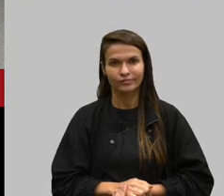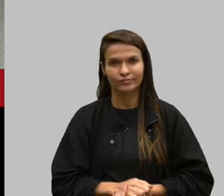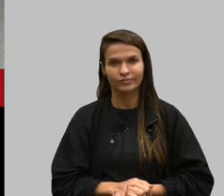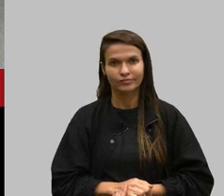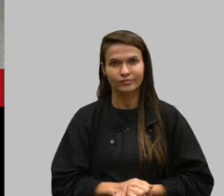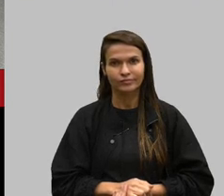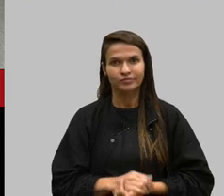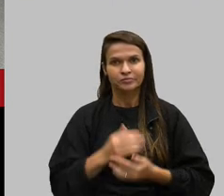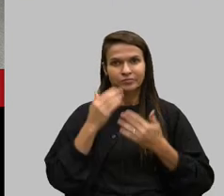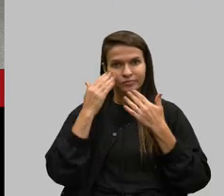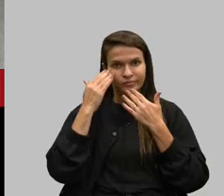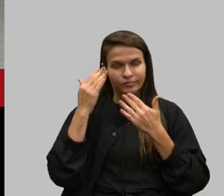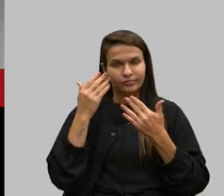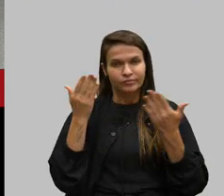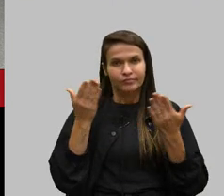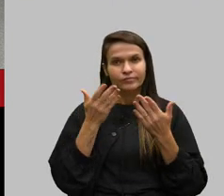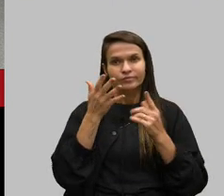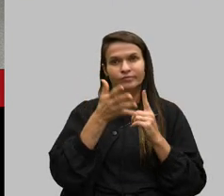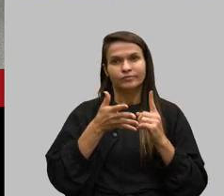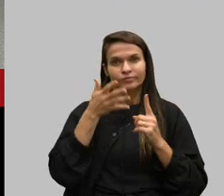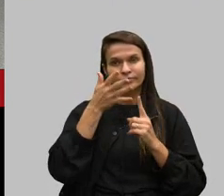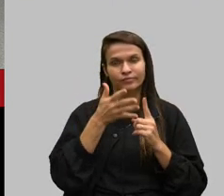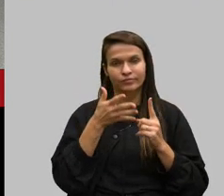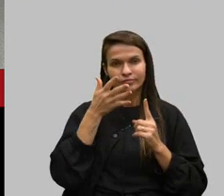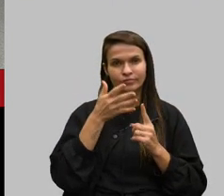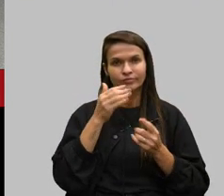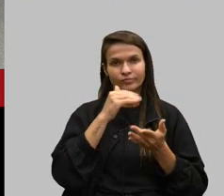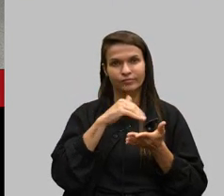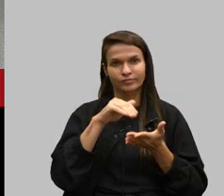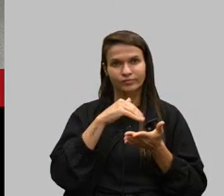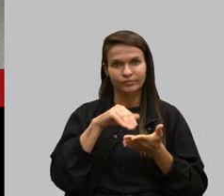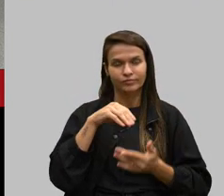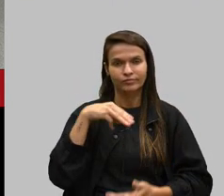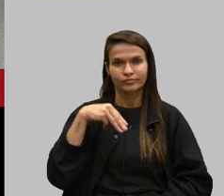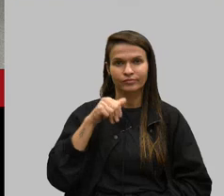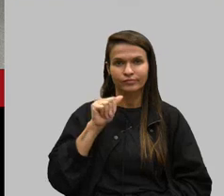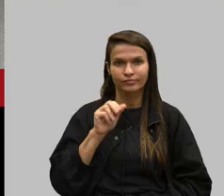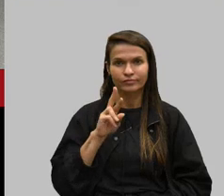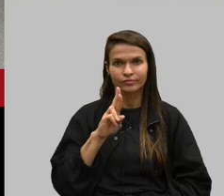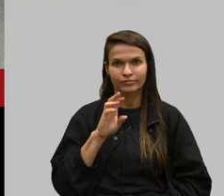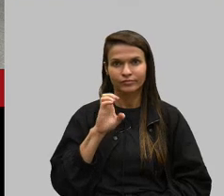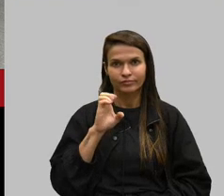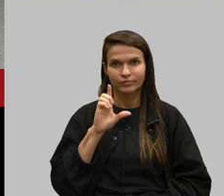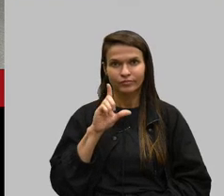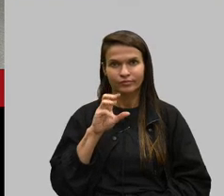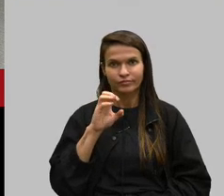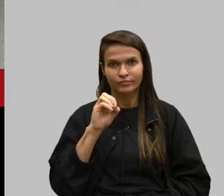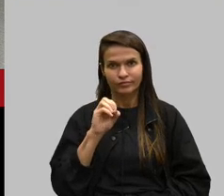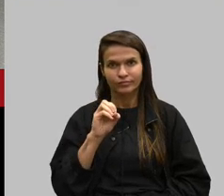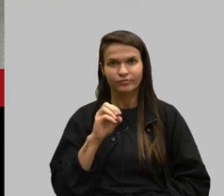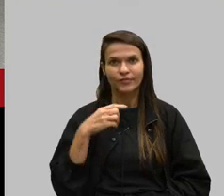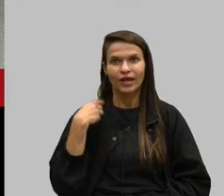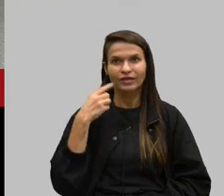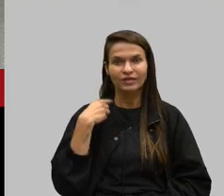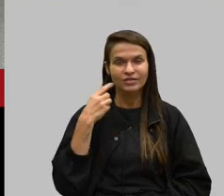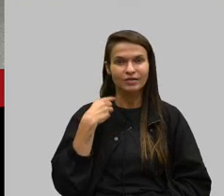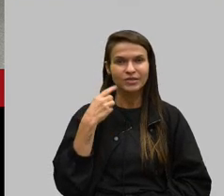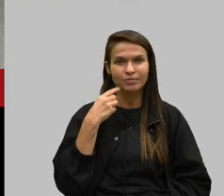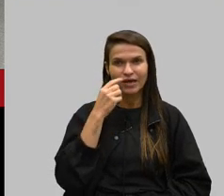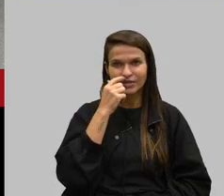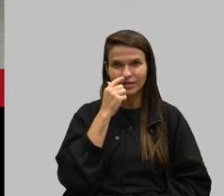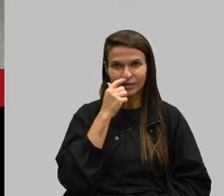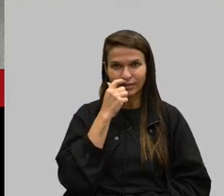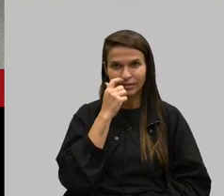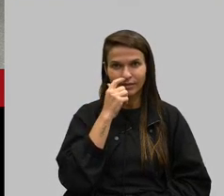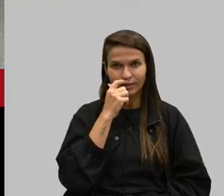Valadares e agora Deputado ao secretário Marcelo aro Deputado Adriano Alvarenga primeiro lugar quero